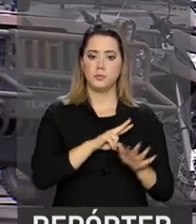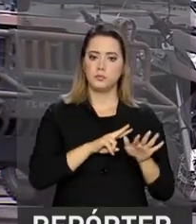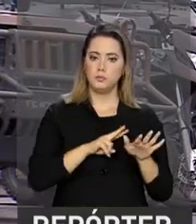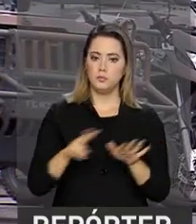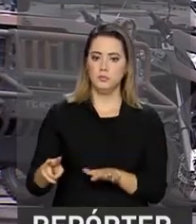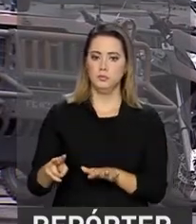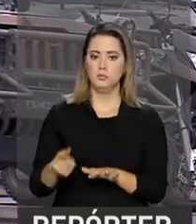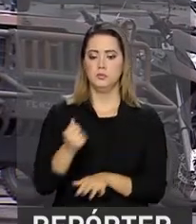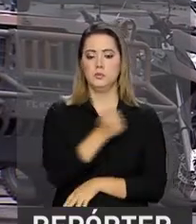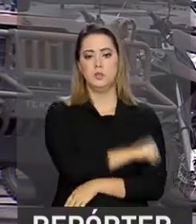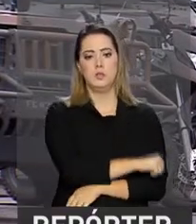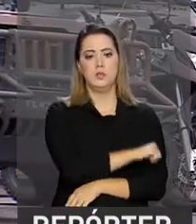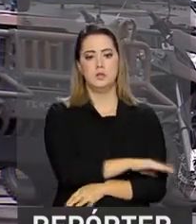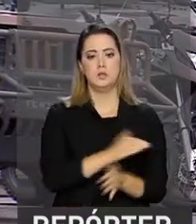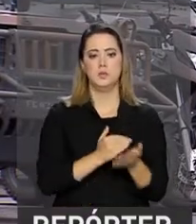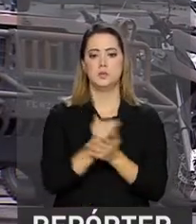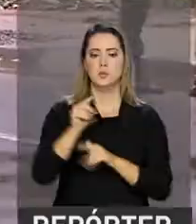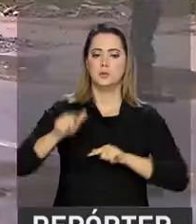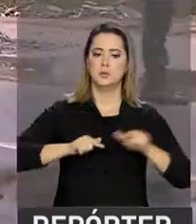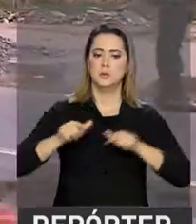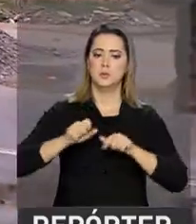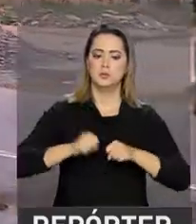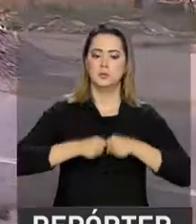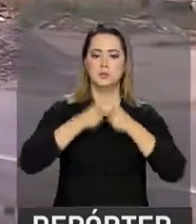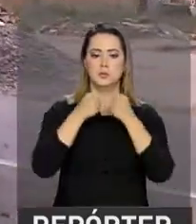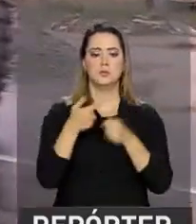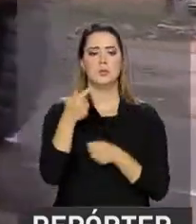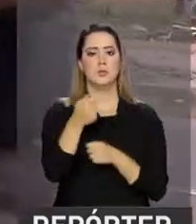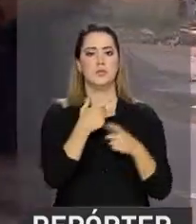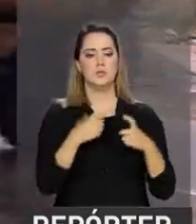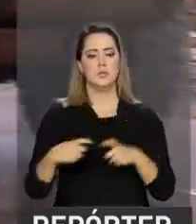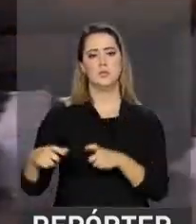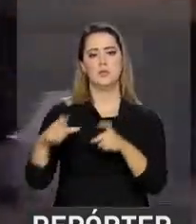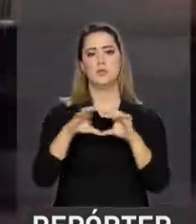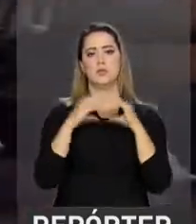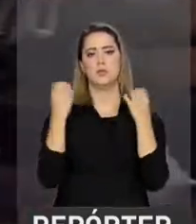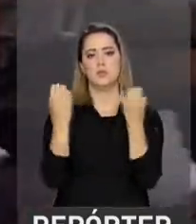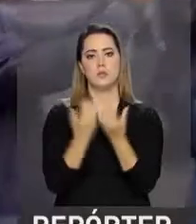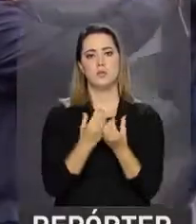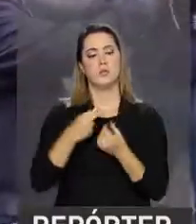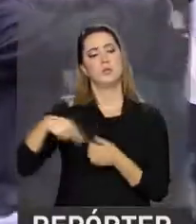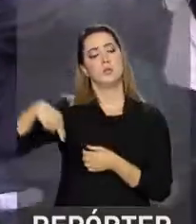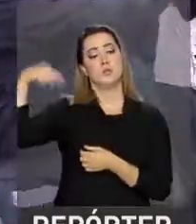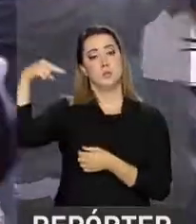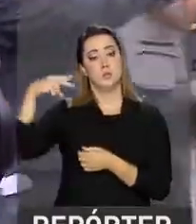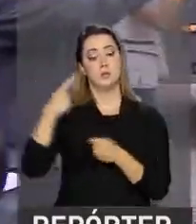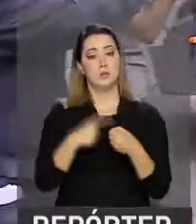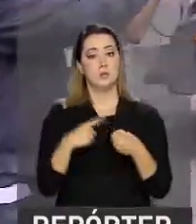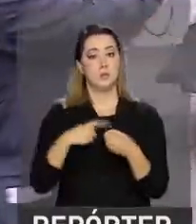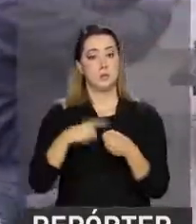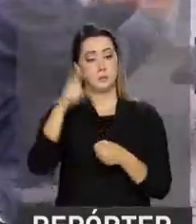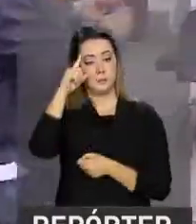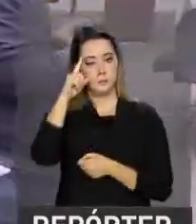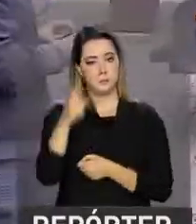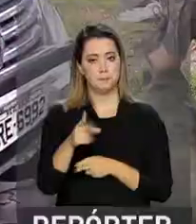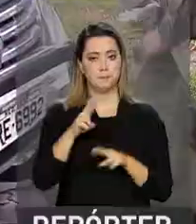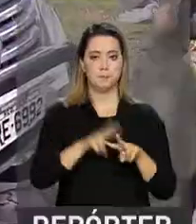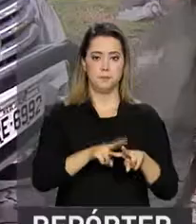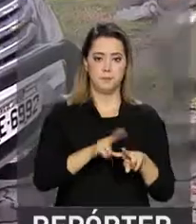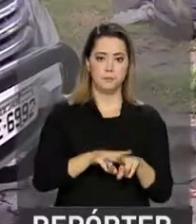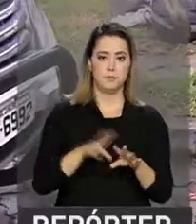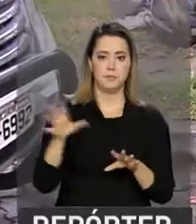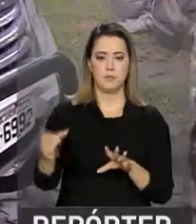Rio de Janeiro começou com uma mega operação em 7 comunidades da zona norte da cidade para o cumprimento de mandados de prisão